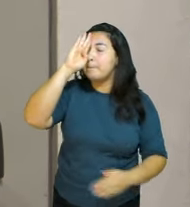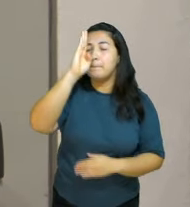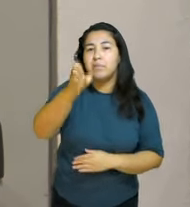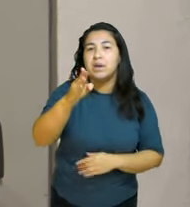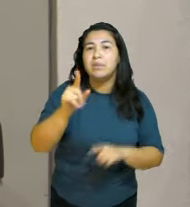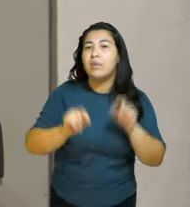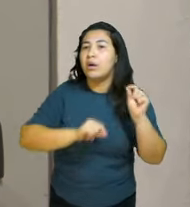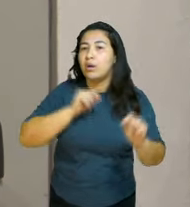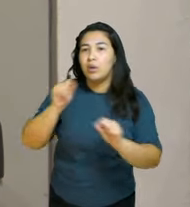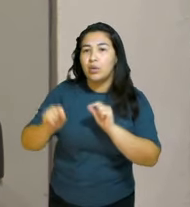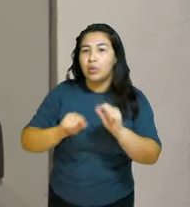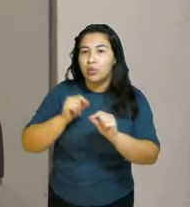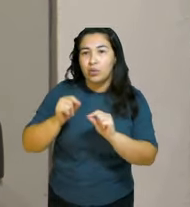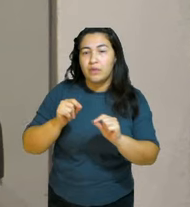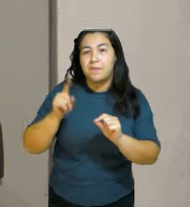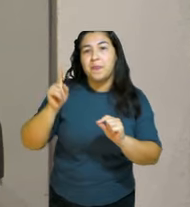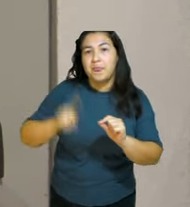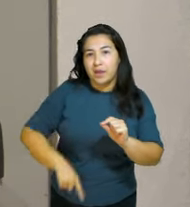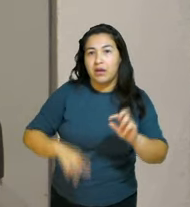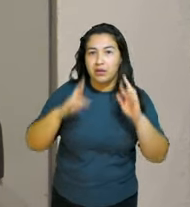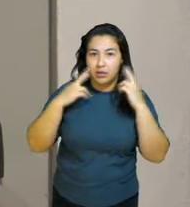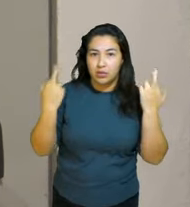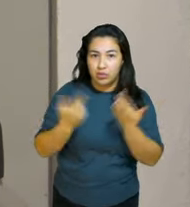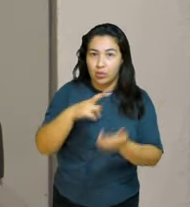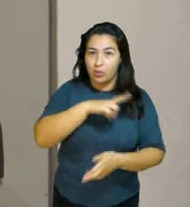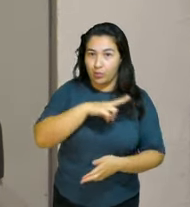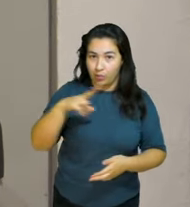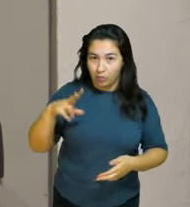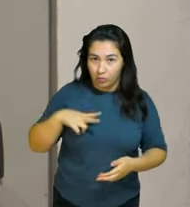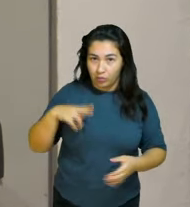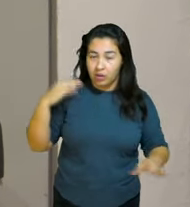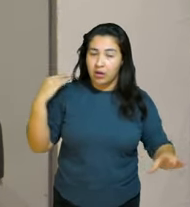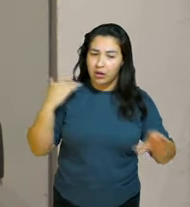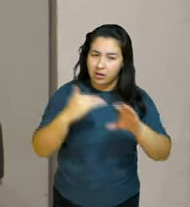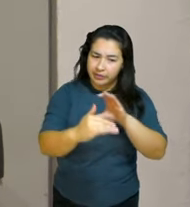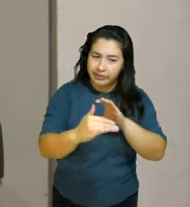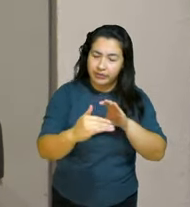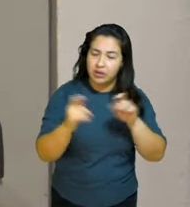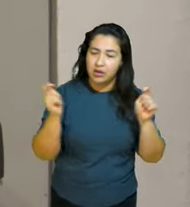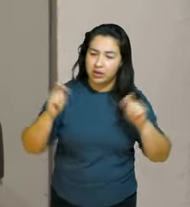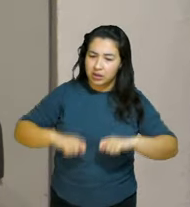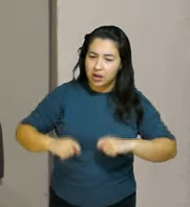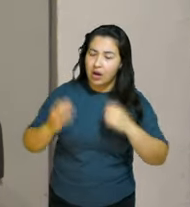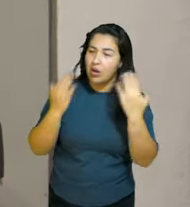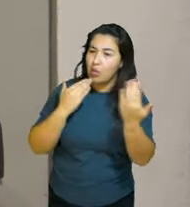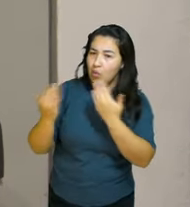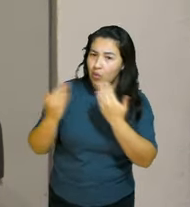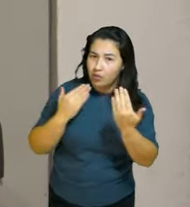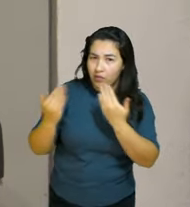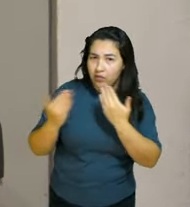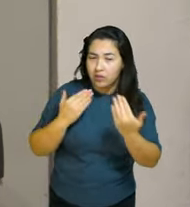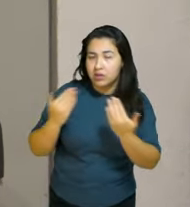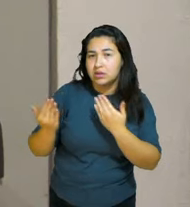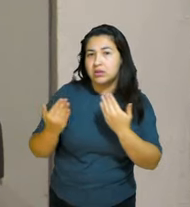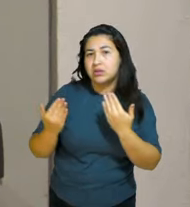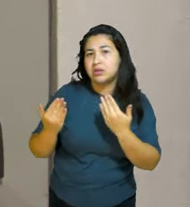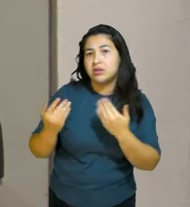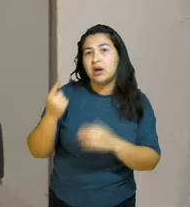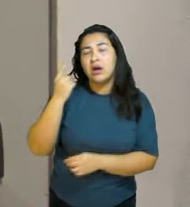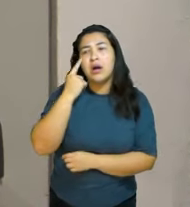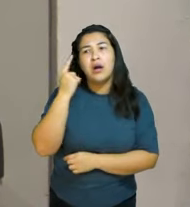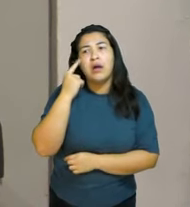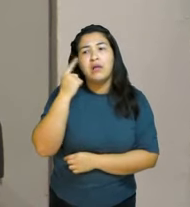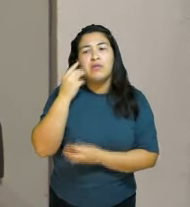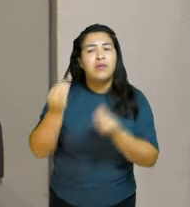dessa forma, é que seja uma audiência pública de encaminhamento, que a gente possa, sim, consertar o passado, consertar através dos erros